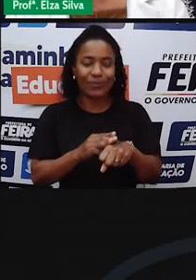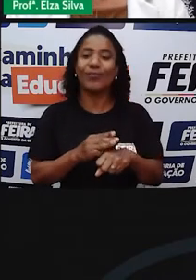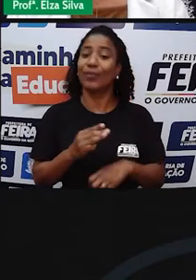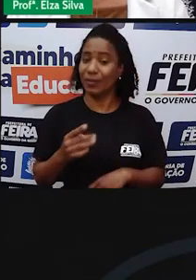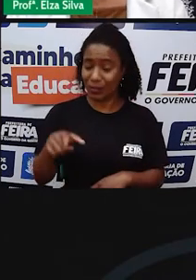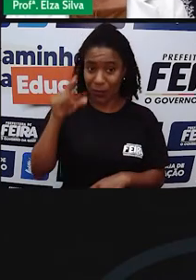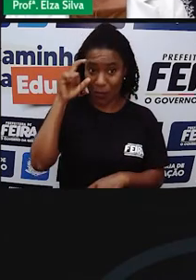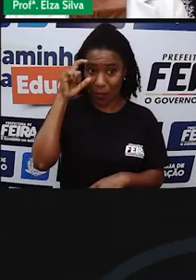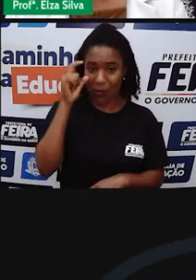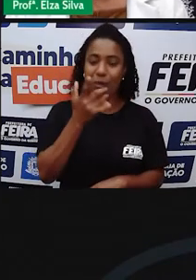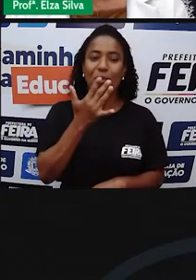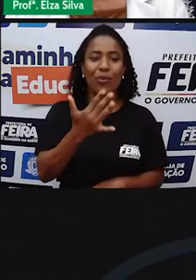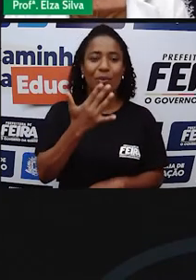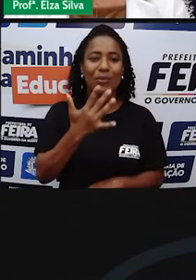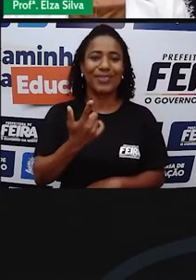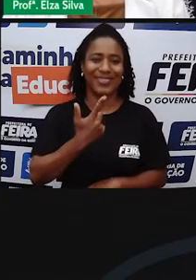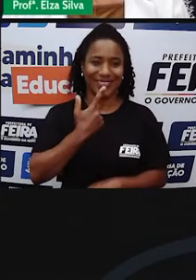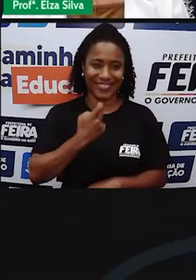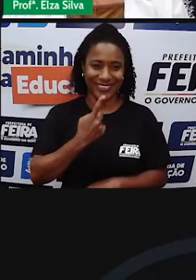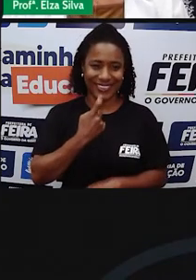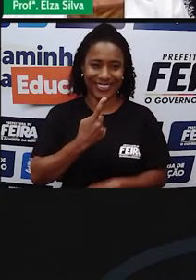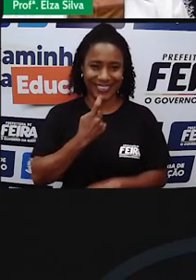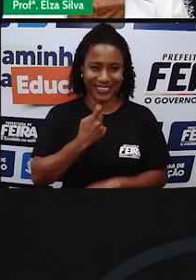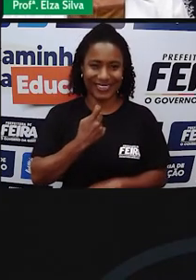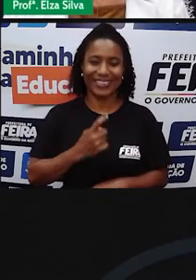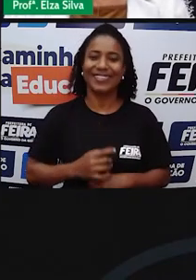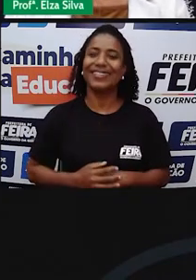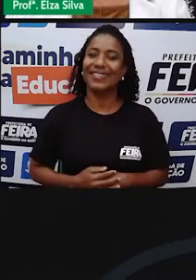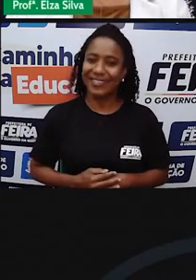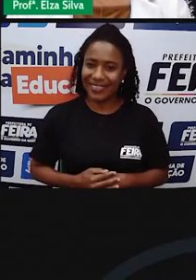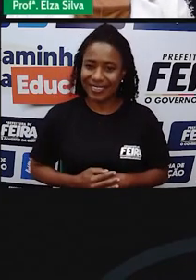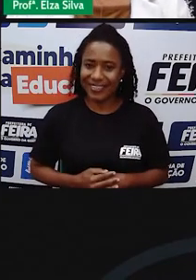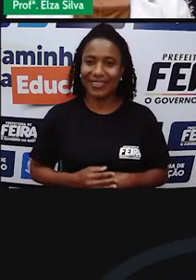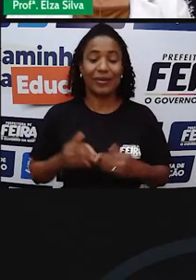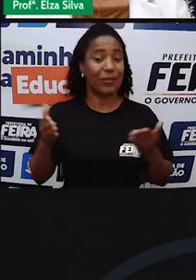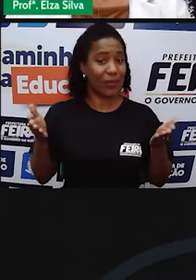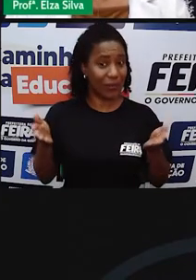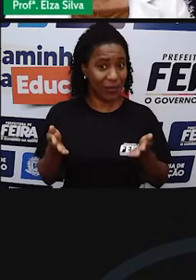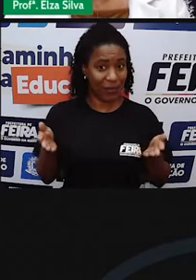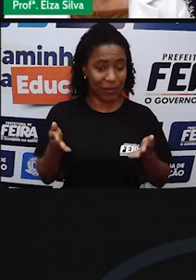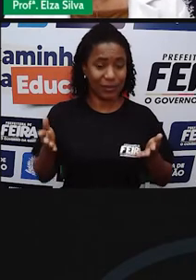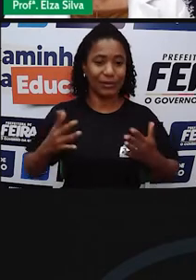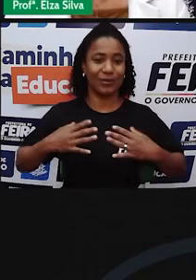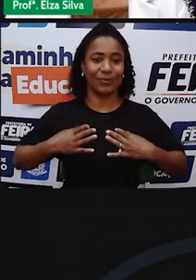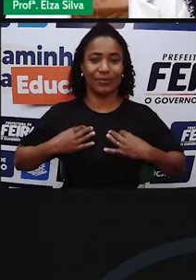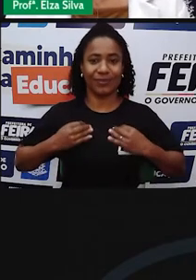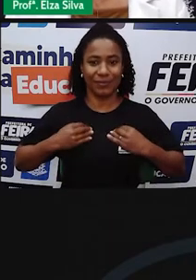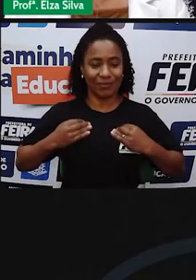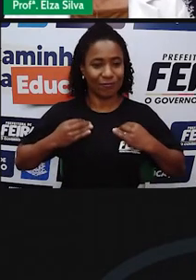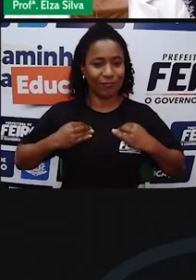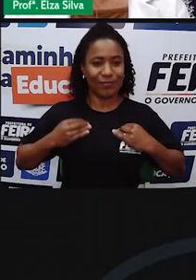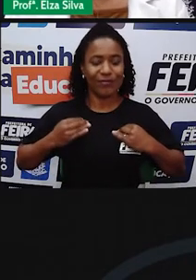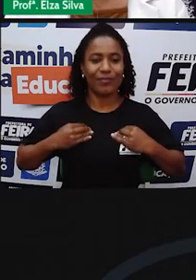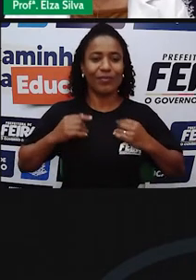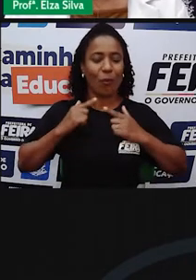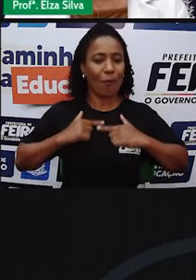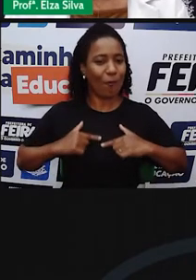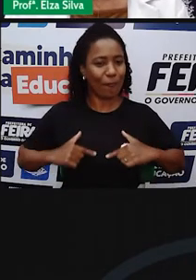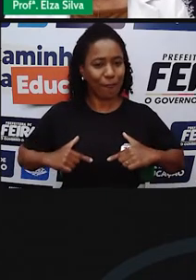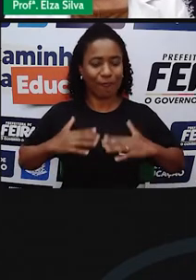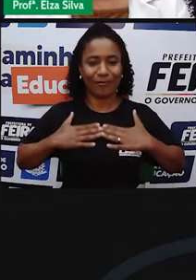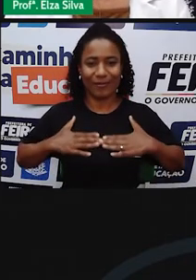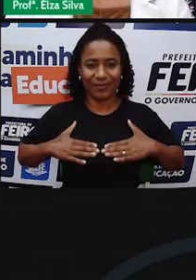óculos com haste vermelha. Eu hoje estou vestindo uma camiseta nude e calças de tecido